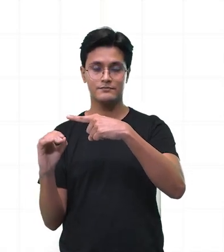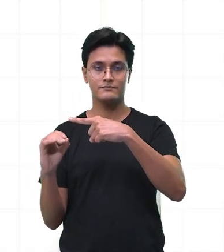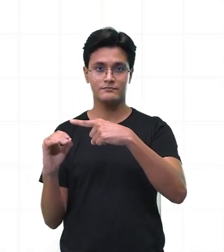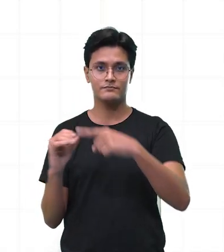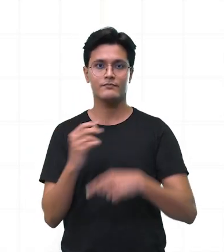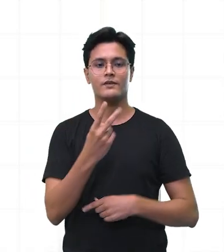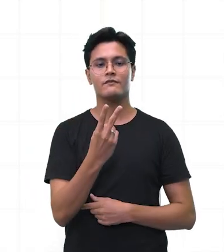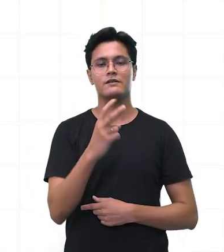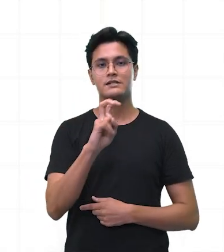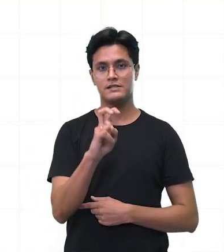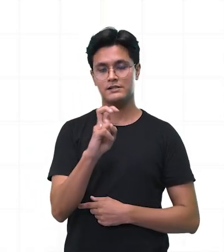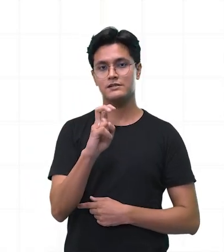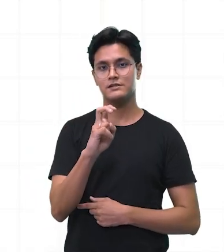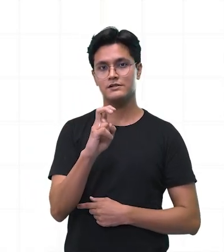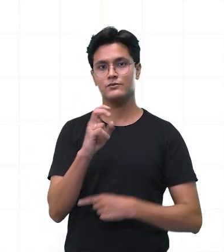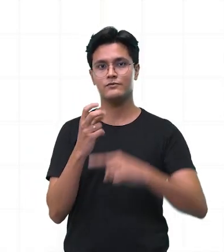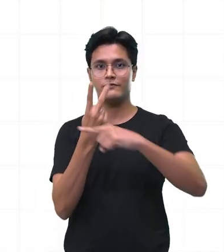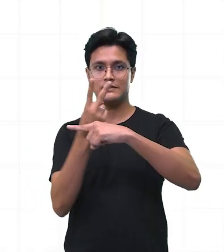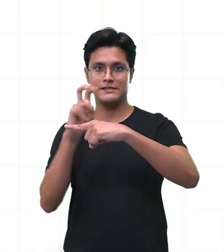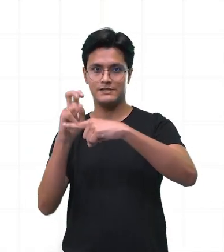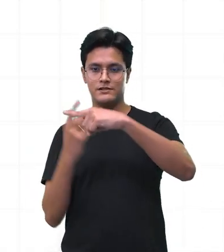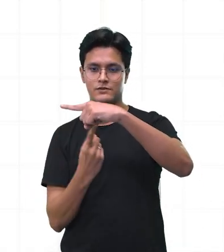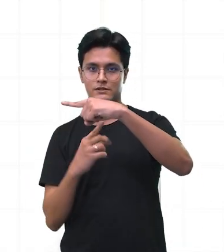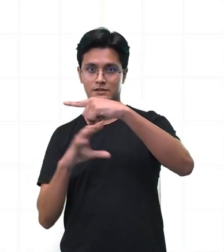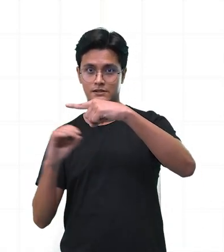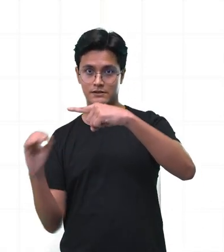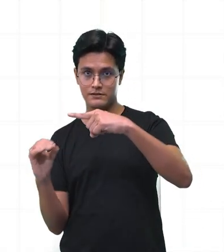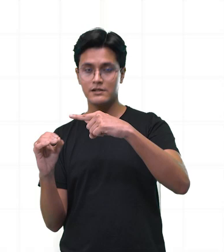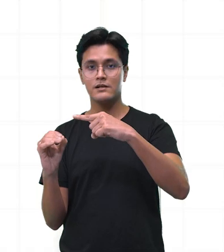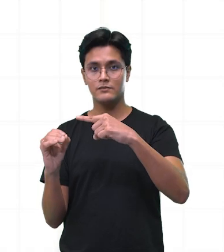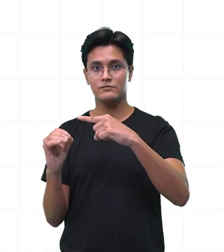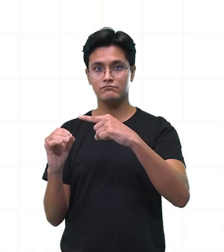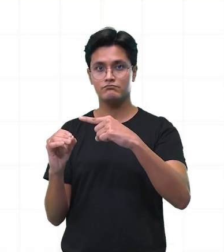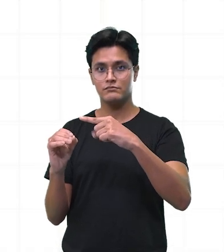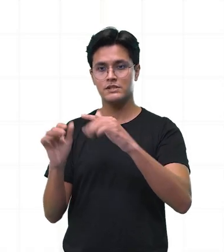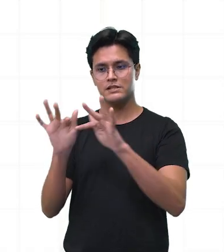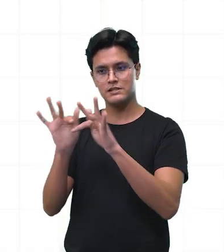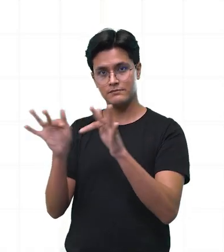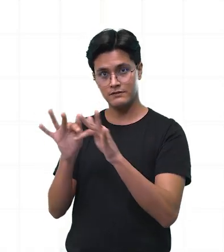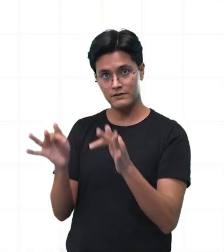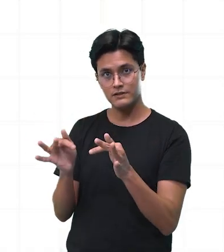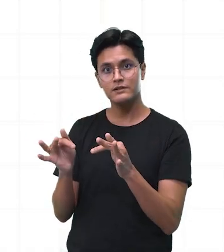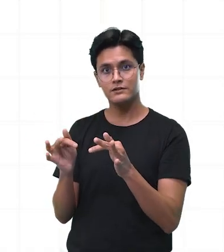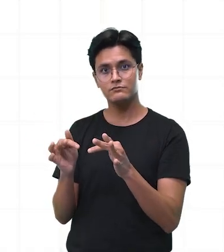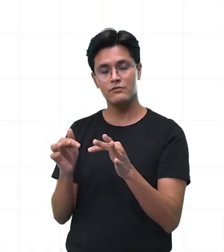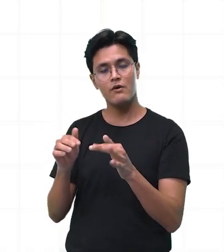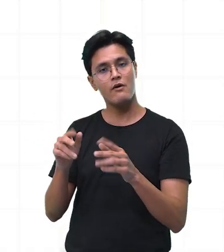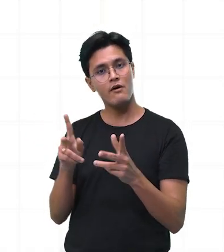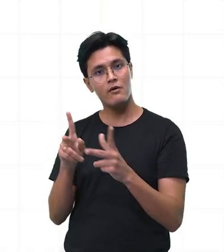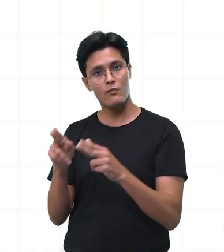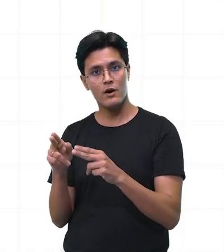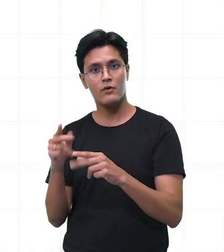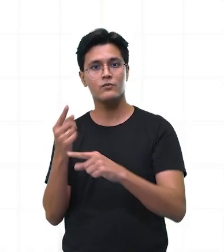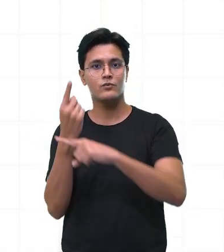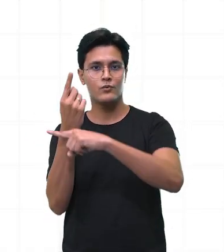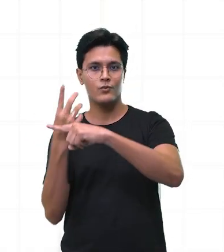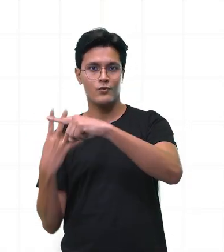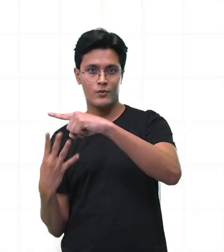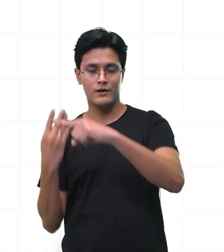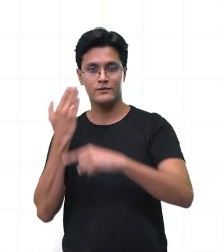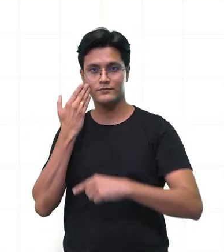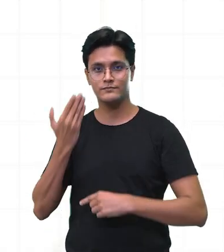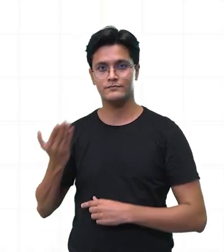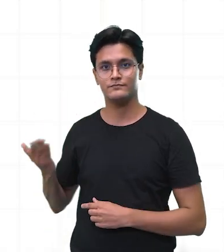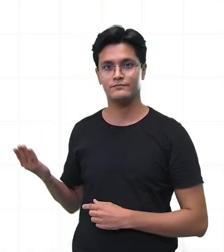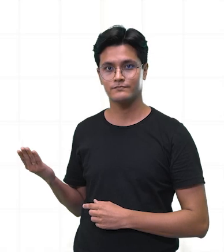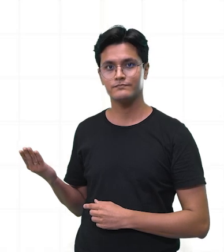25 sobre 100, simplificando isso por 25, isso é igual a 1/4. Ou seja, 25%